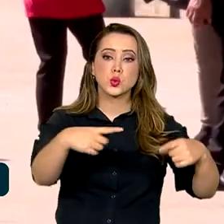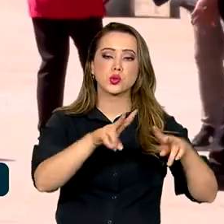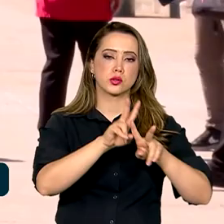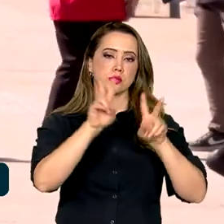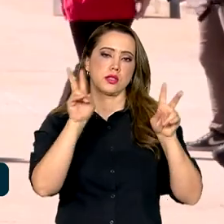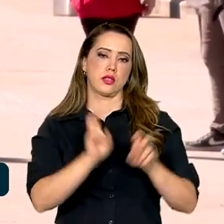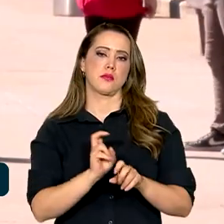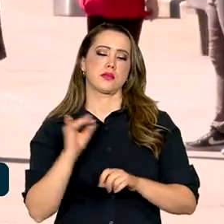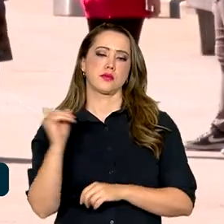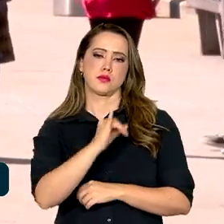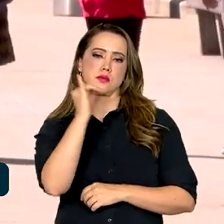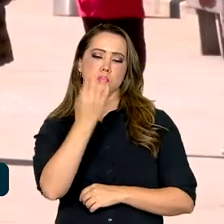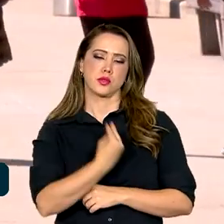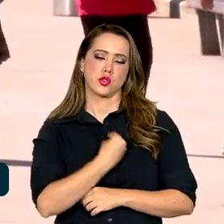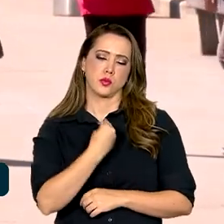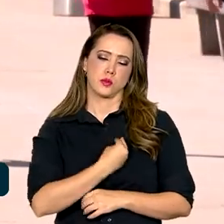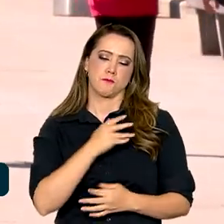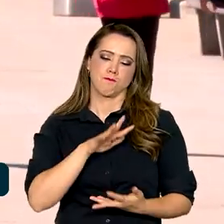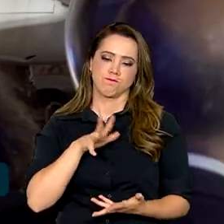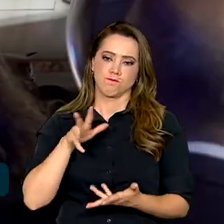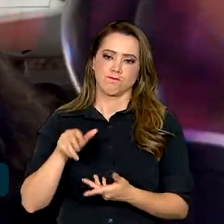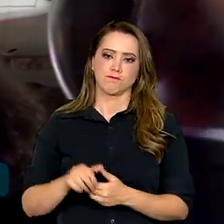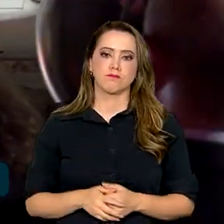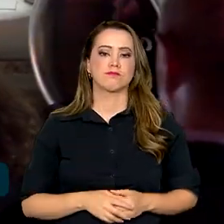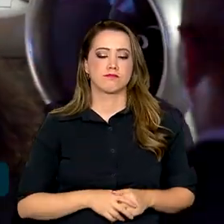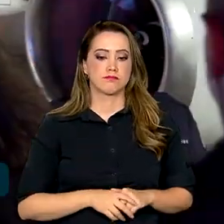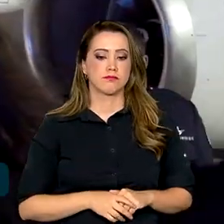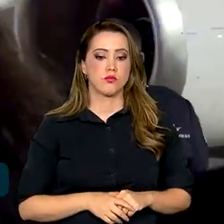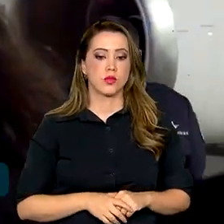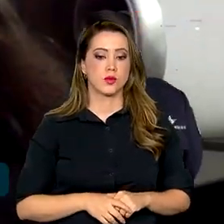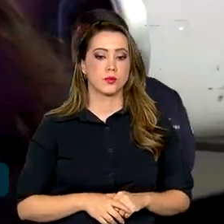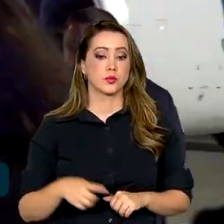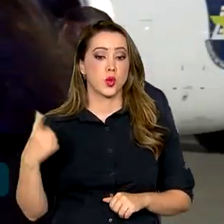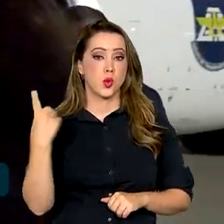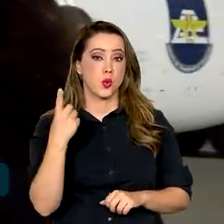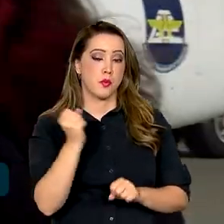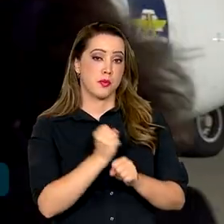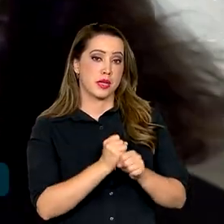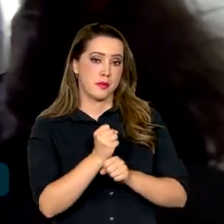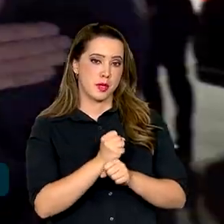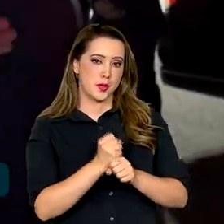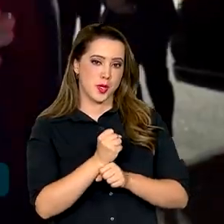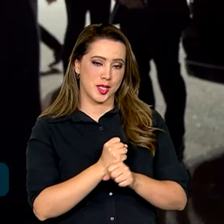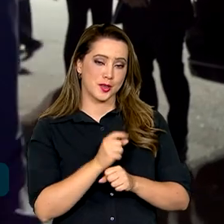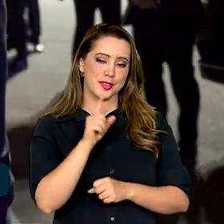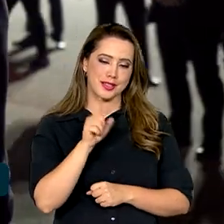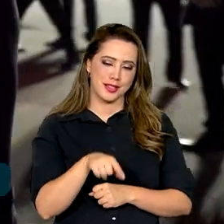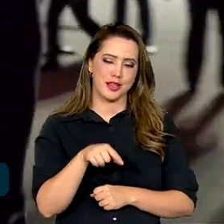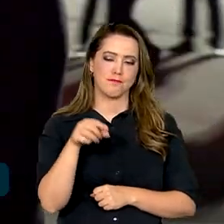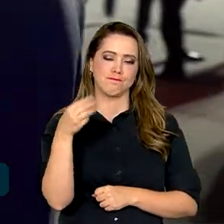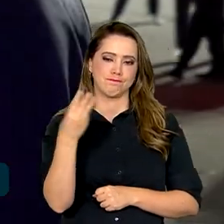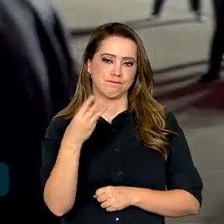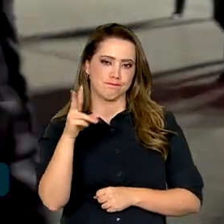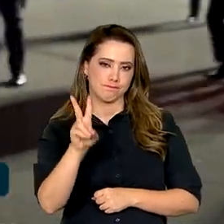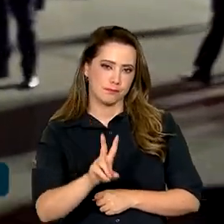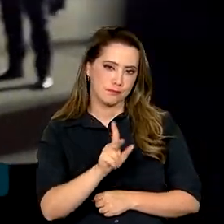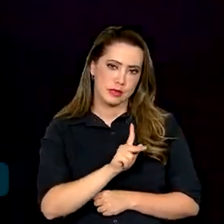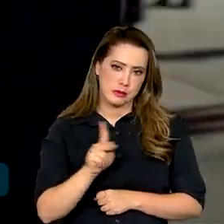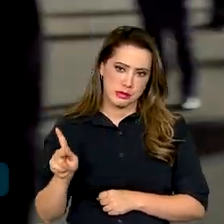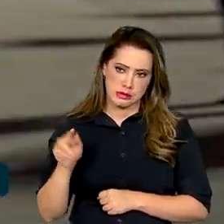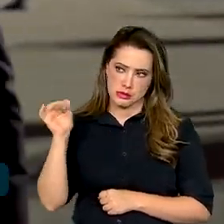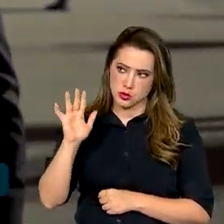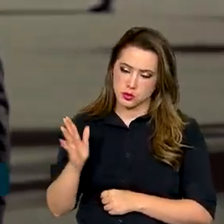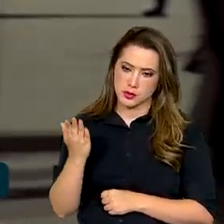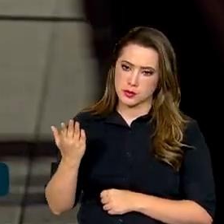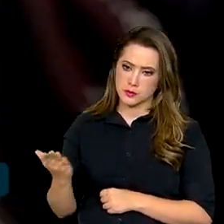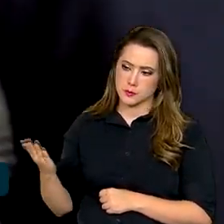que afetam a vida em todo o mundo. Cumprindo o primeiro ano do terceiro mandato, o presidente Lula chegou a Nova York